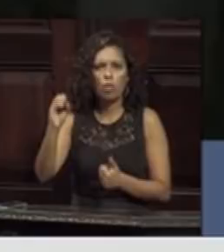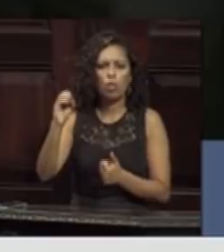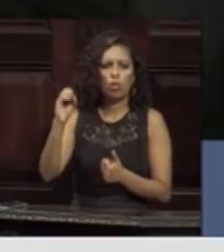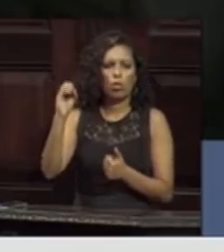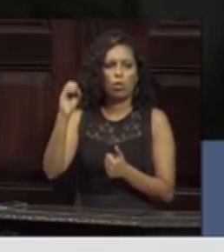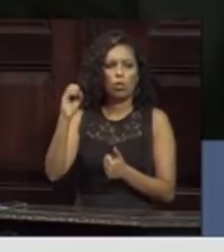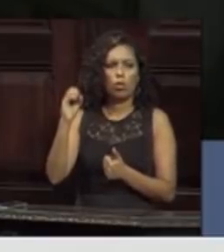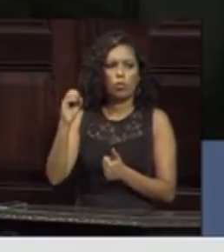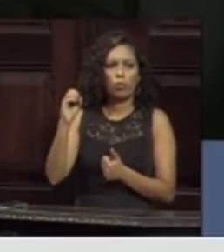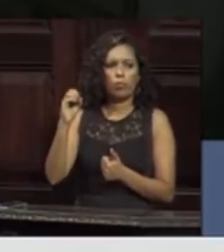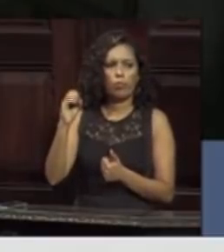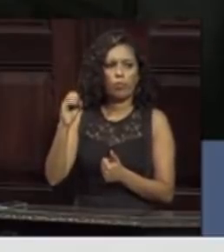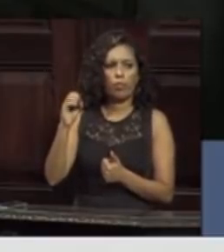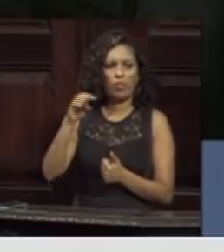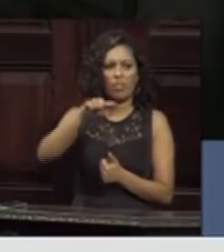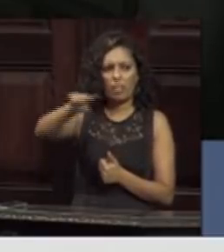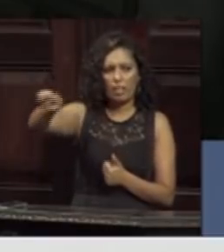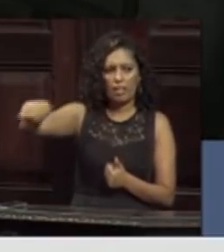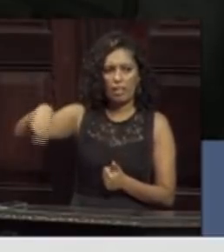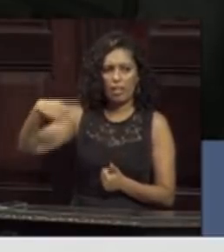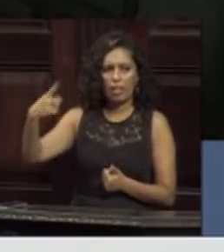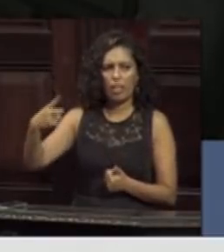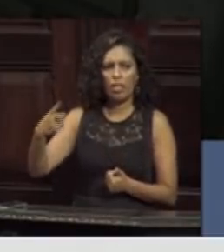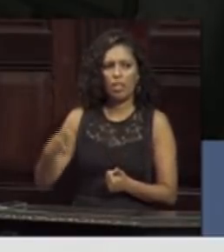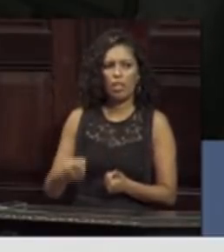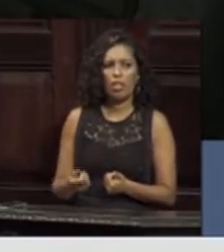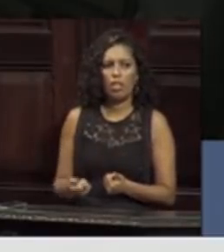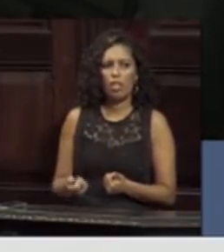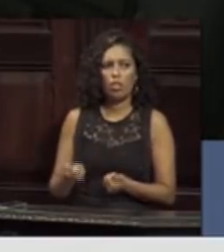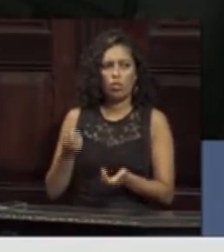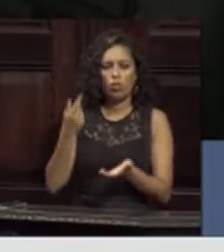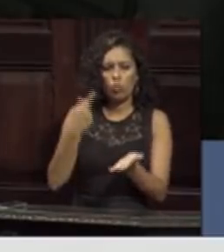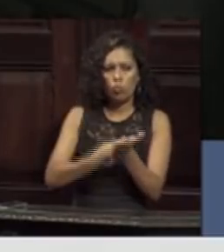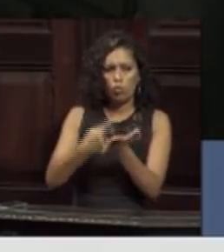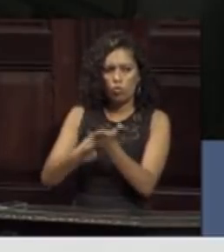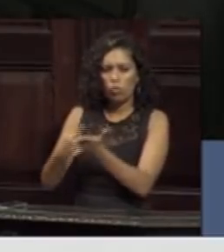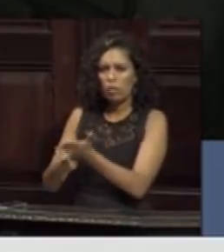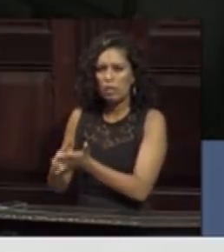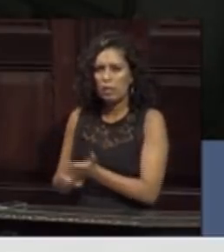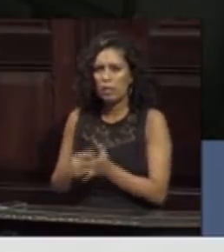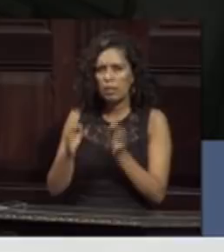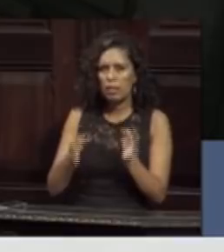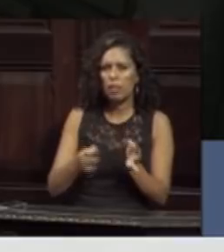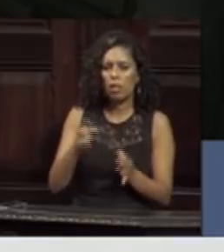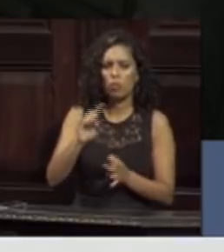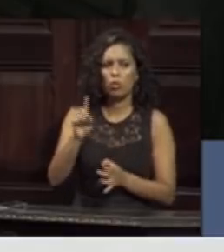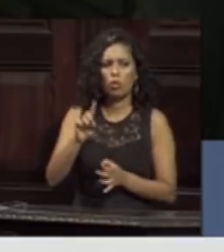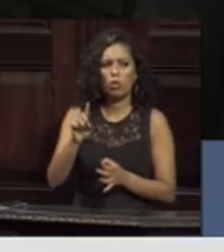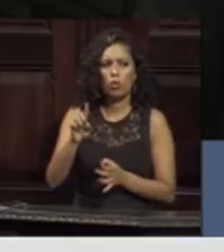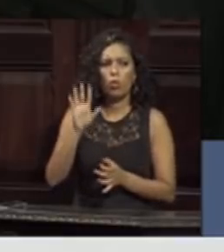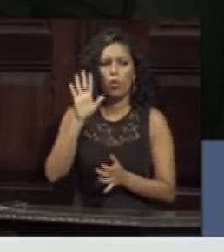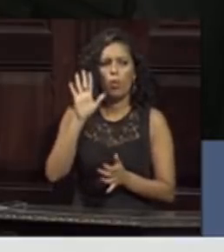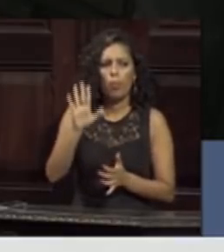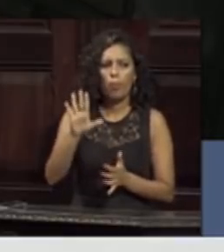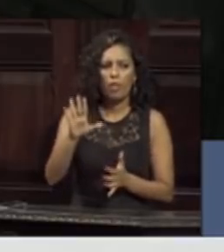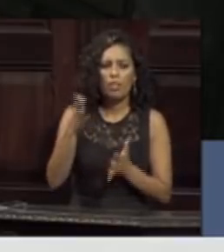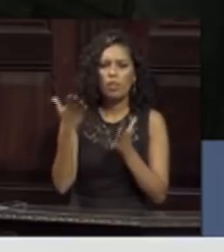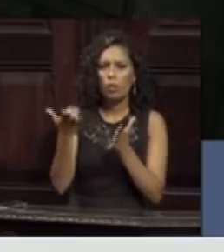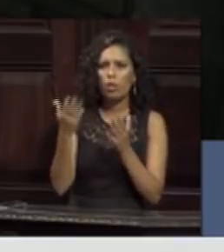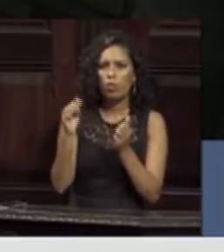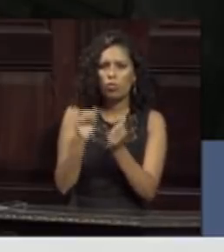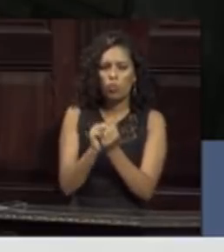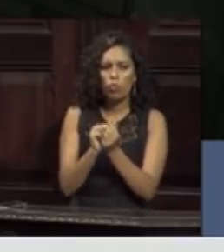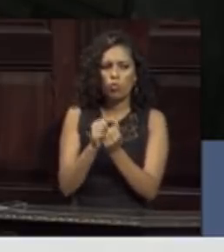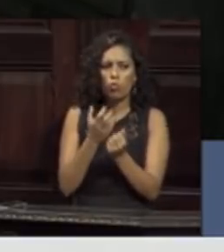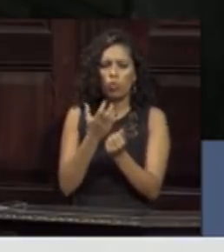fazendária não foram destinadas efetivamente à modernização fazendária, mas ainda assim, na discussão com o líder do governo,